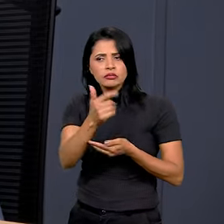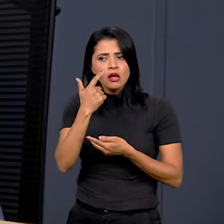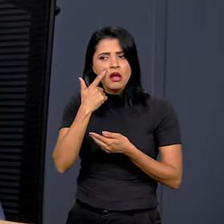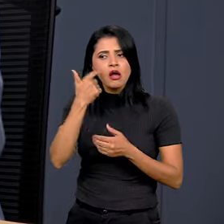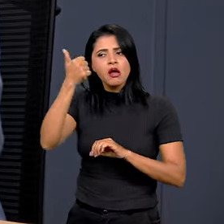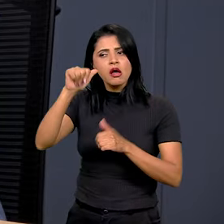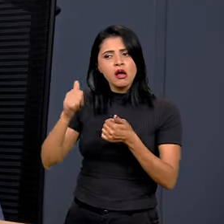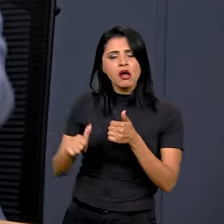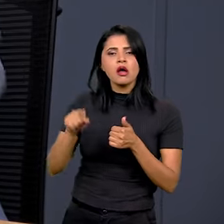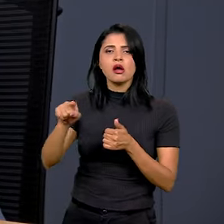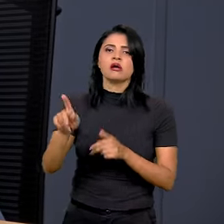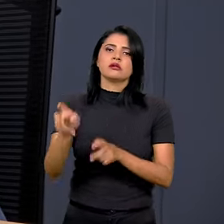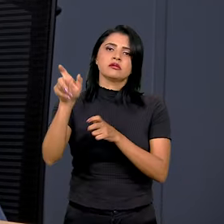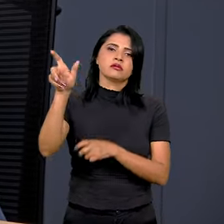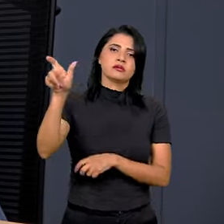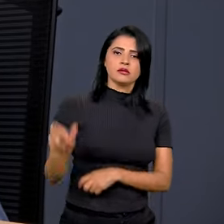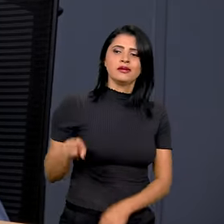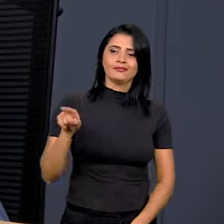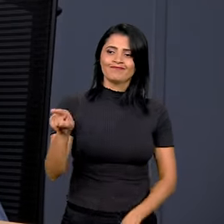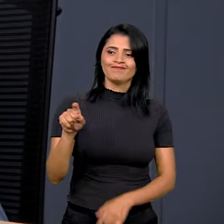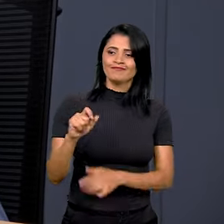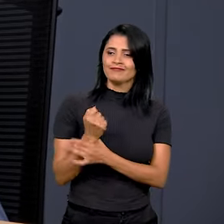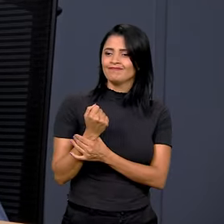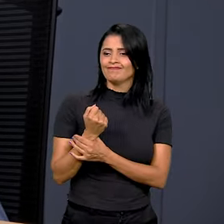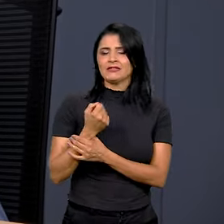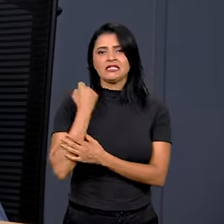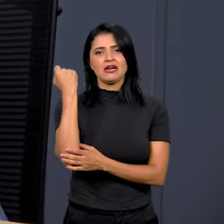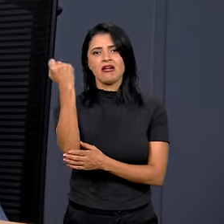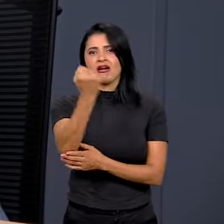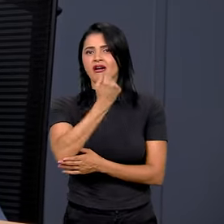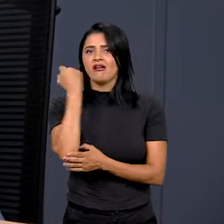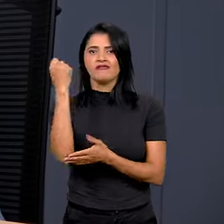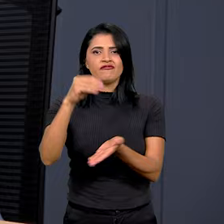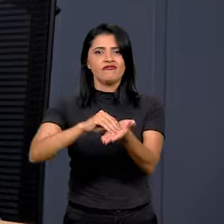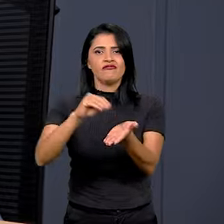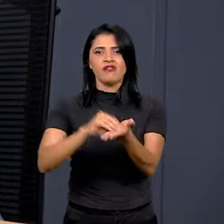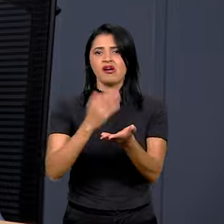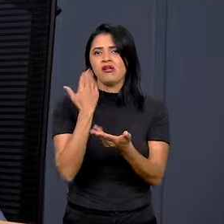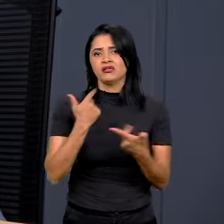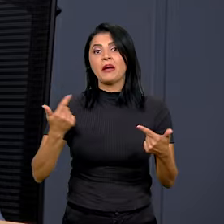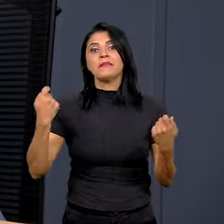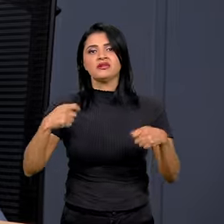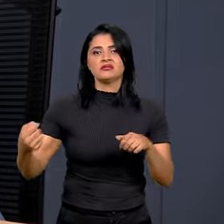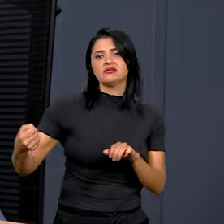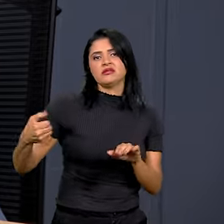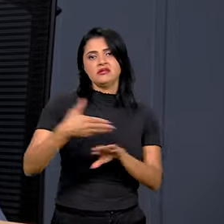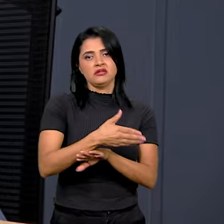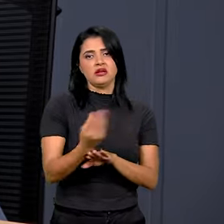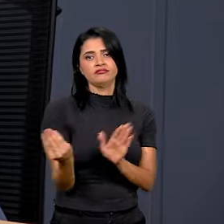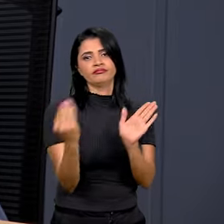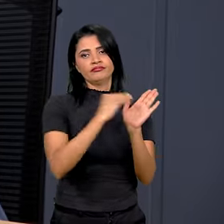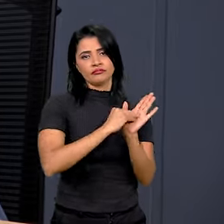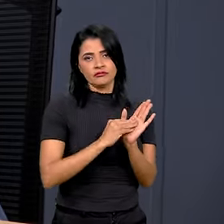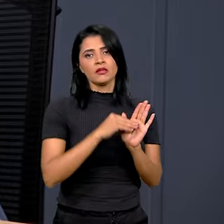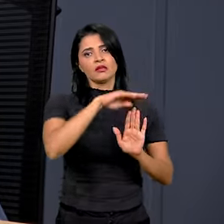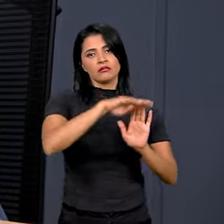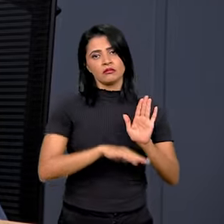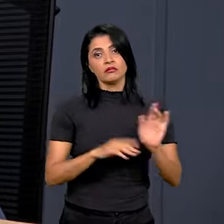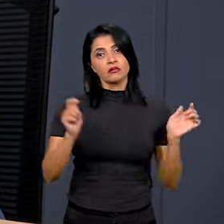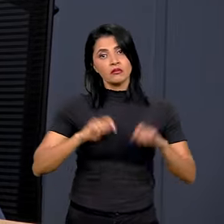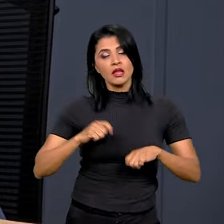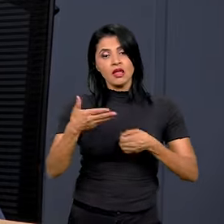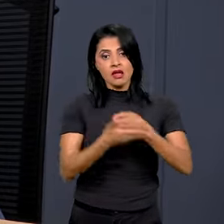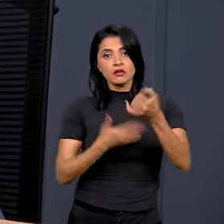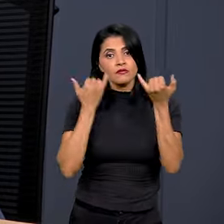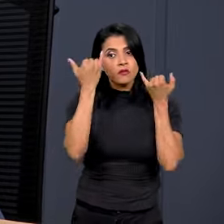específica e a gente começa a perceber que aquela pessoa tá em segurança alimentar grave e ela precisa imediatamente Entrar no programa né então a gente consegue fazer com que essa